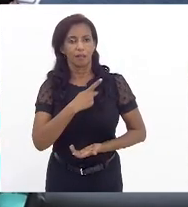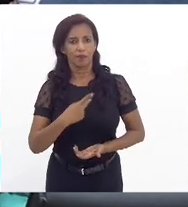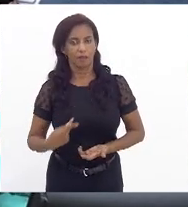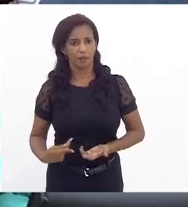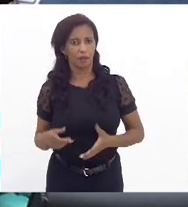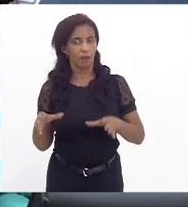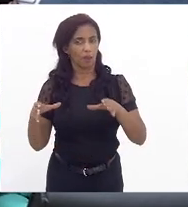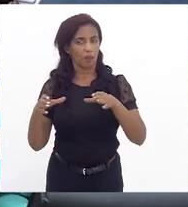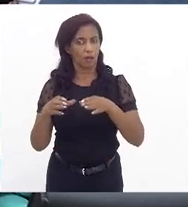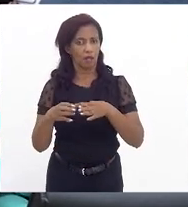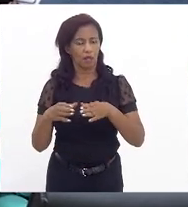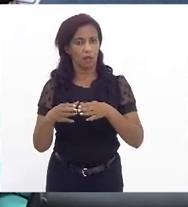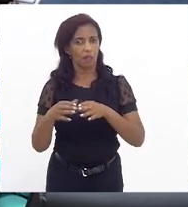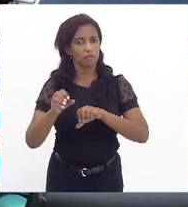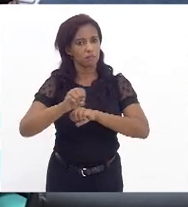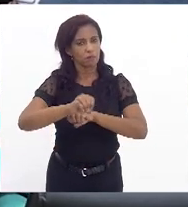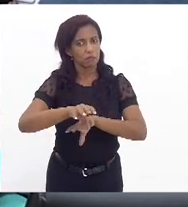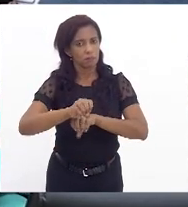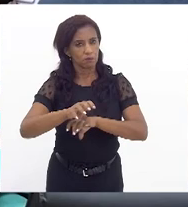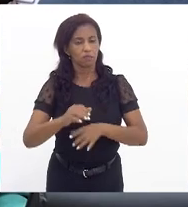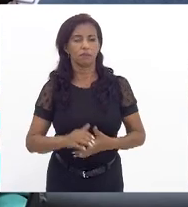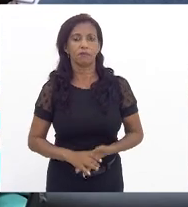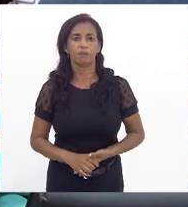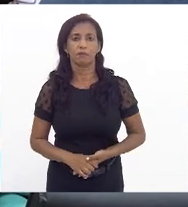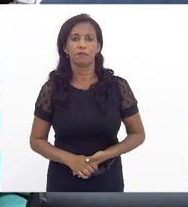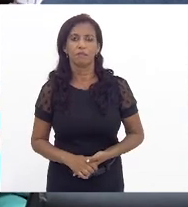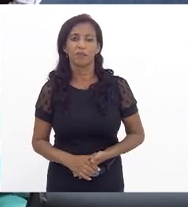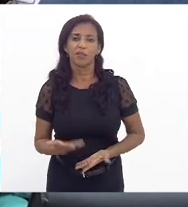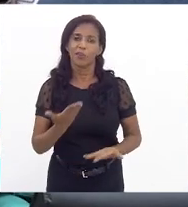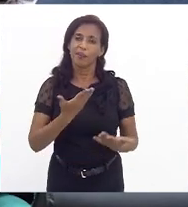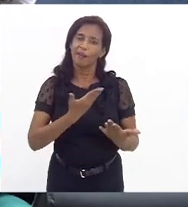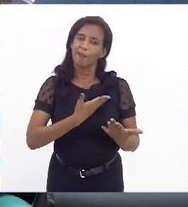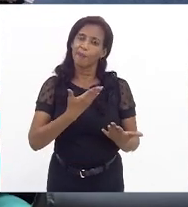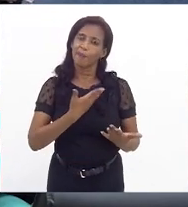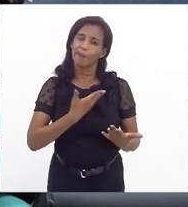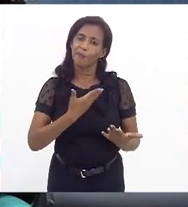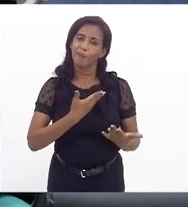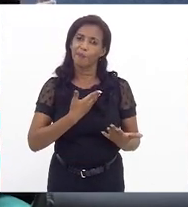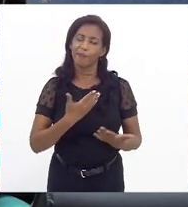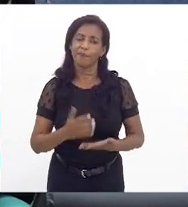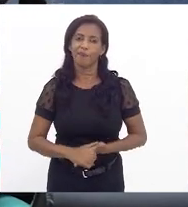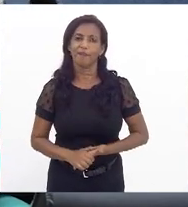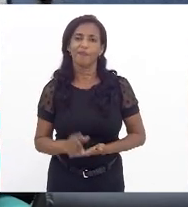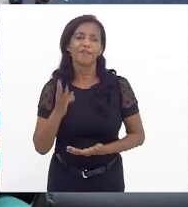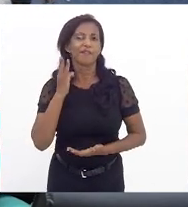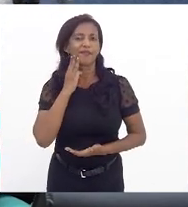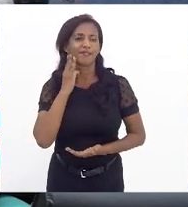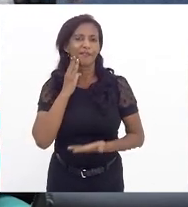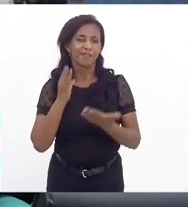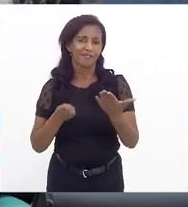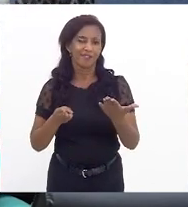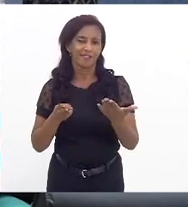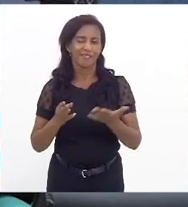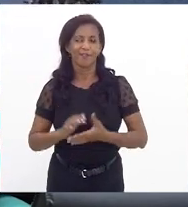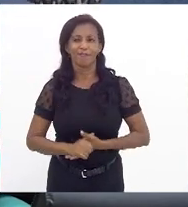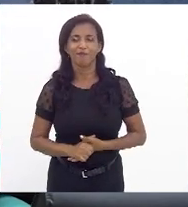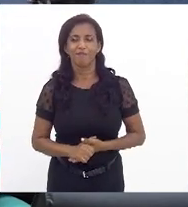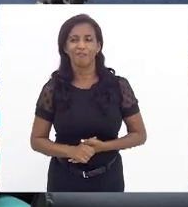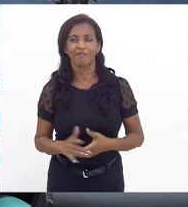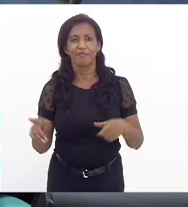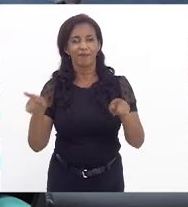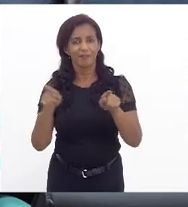da Comissão de Educação, e do meu companheiro Valdeque Carneiro,